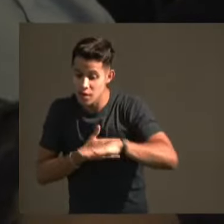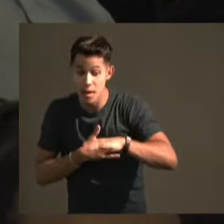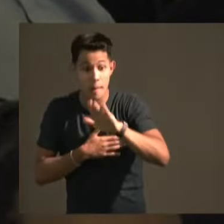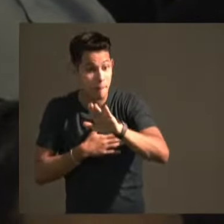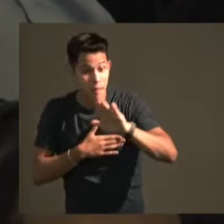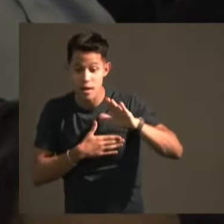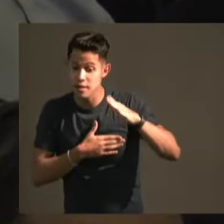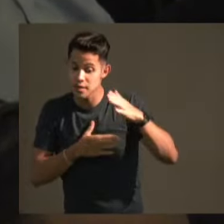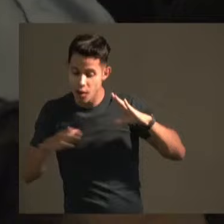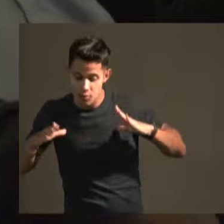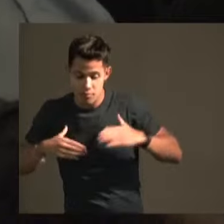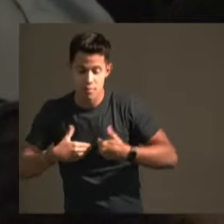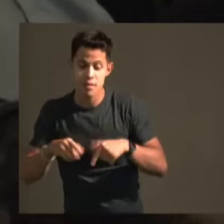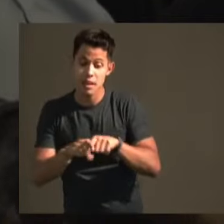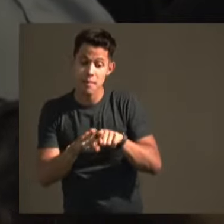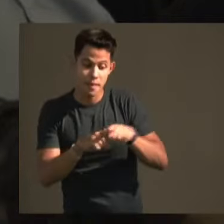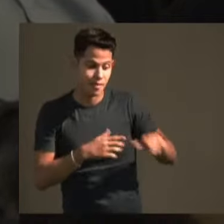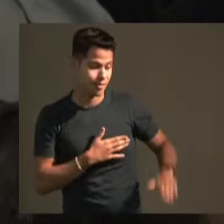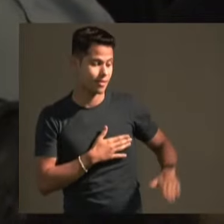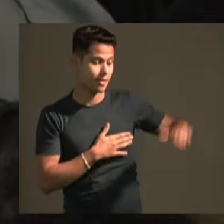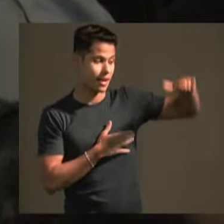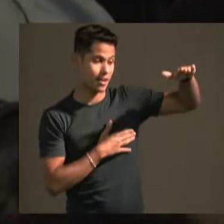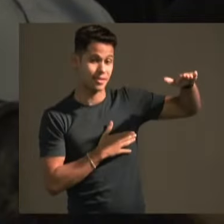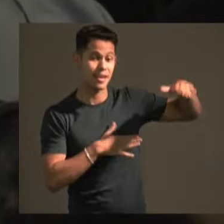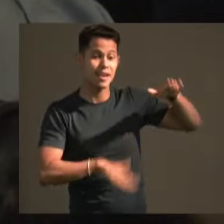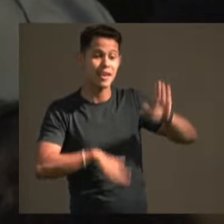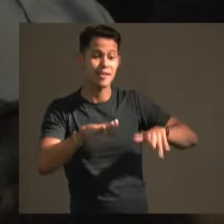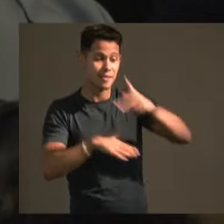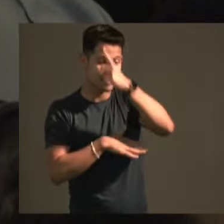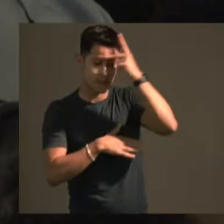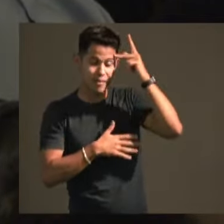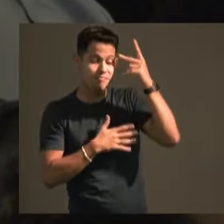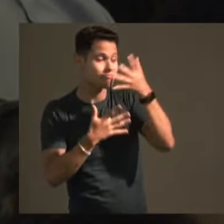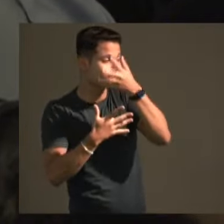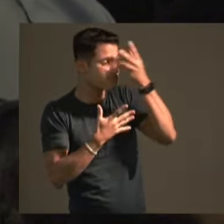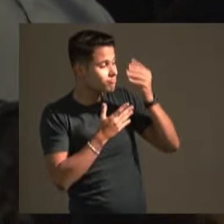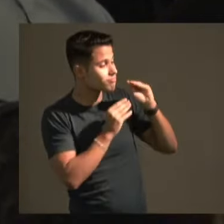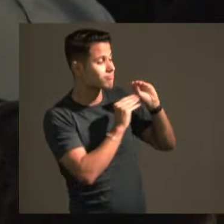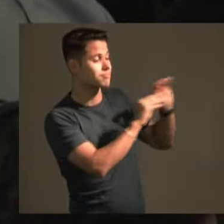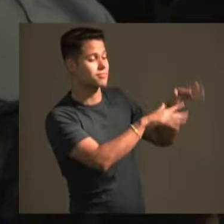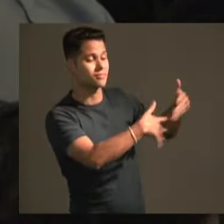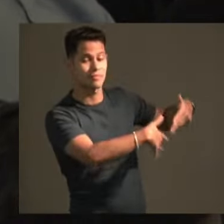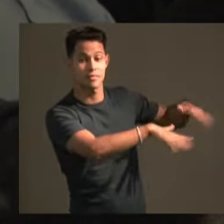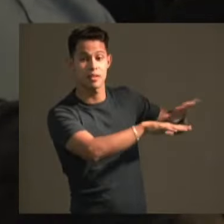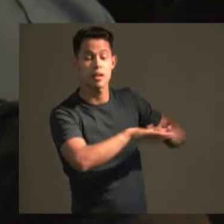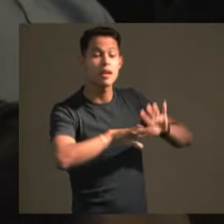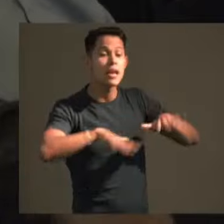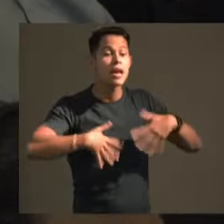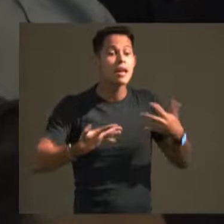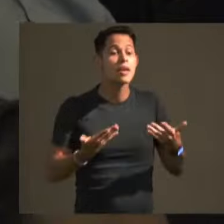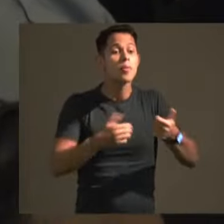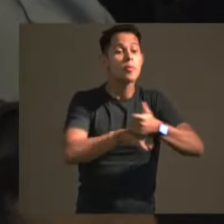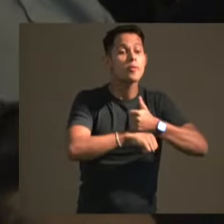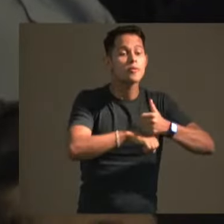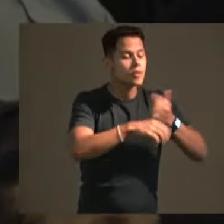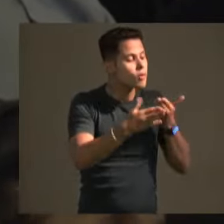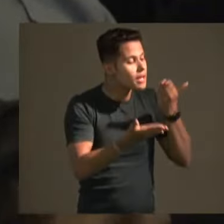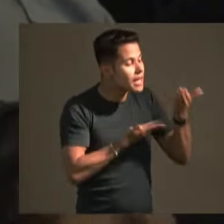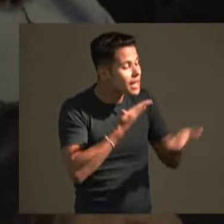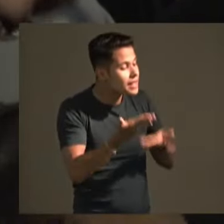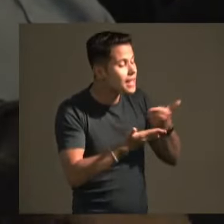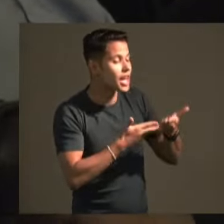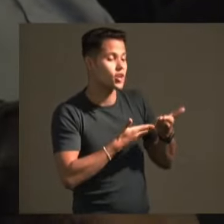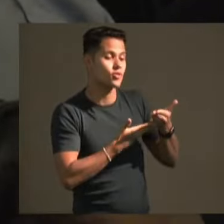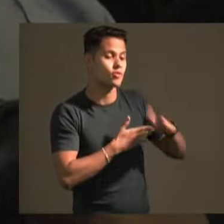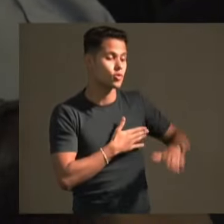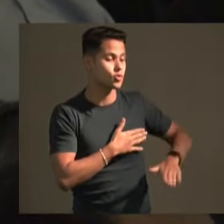na saúde. Olha-se muito a questão infância. E como ficam os profissionais que vão atender os adolescentes e os adultos? Reforço e peço que